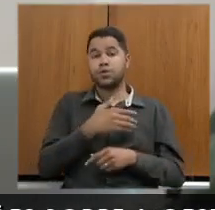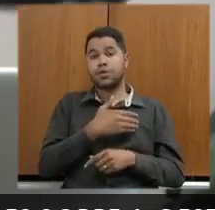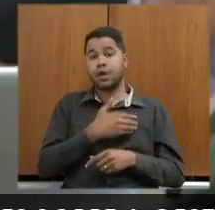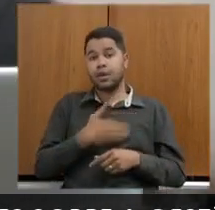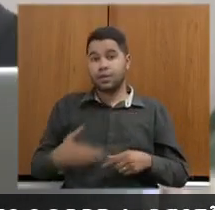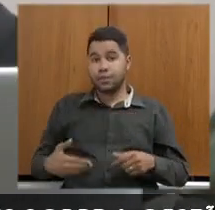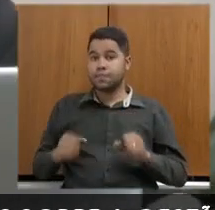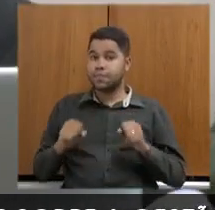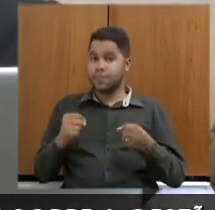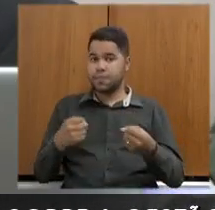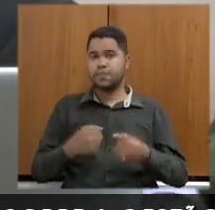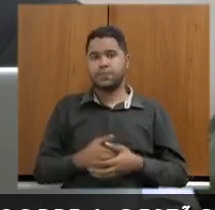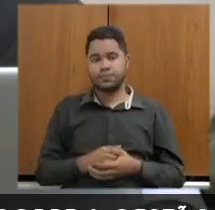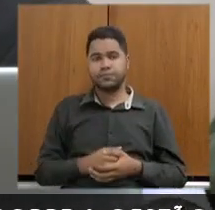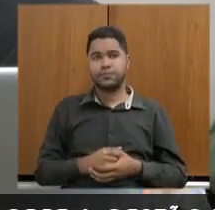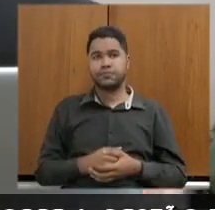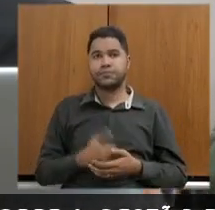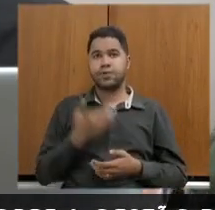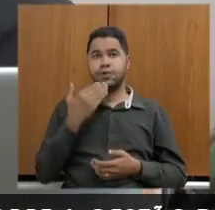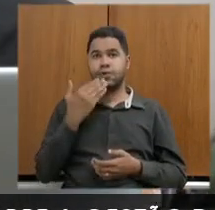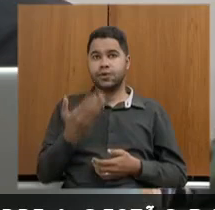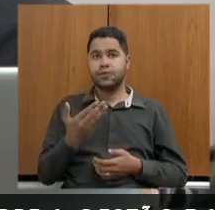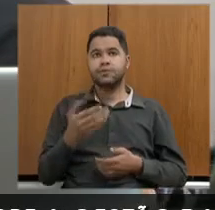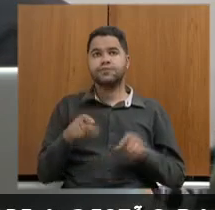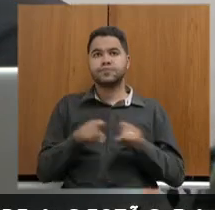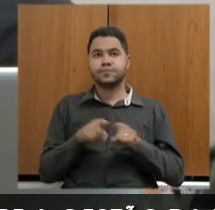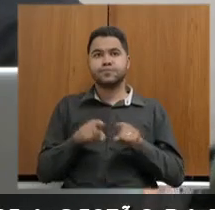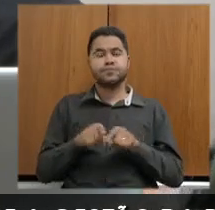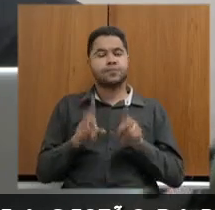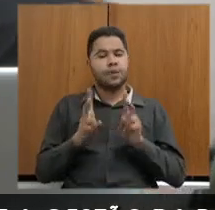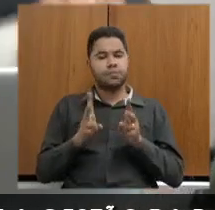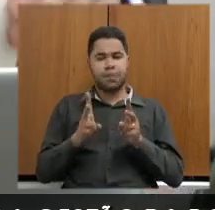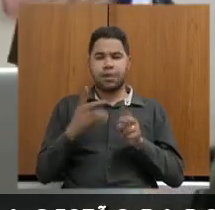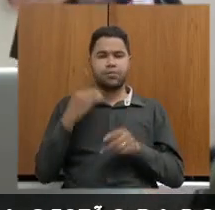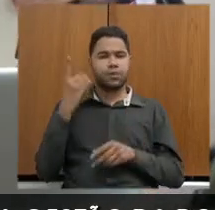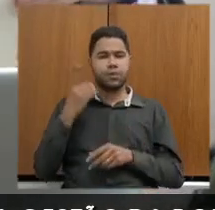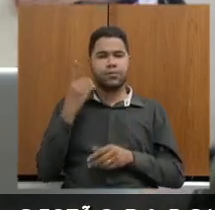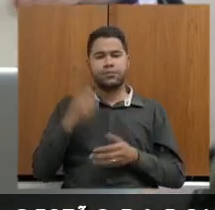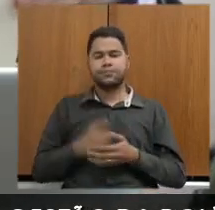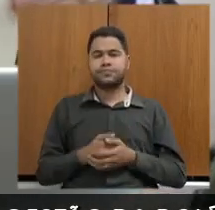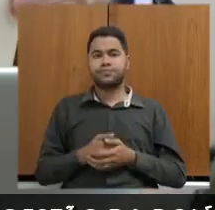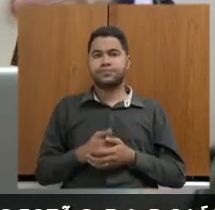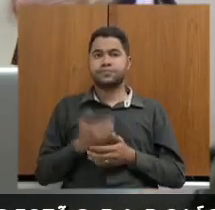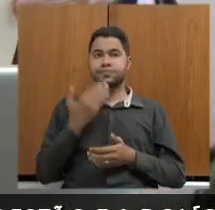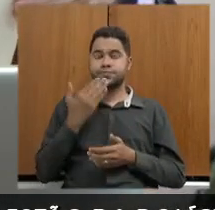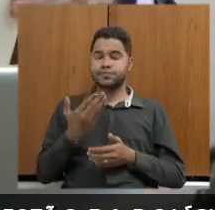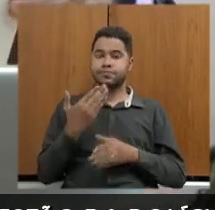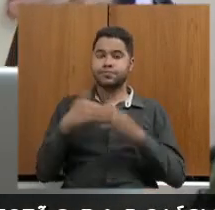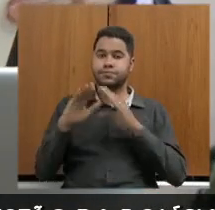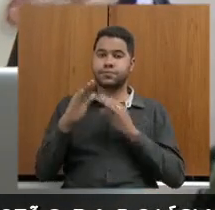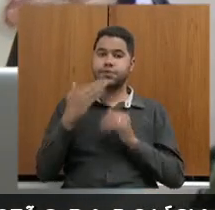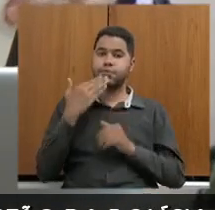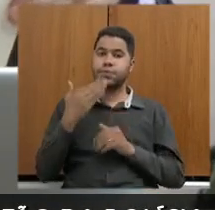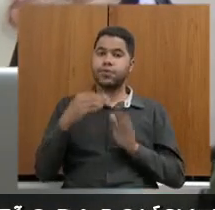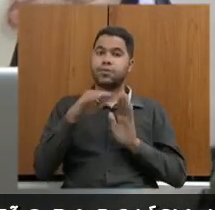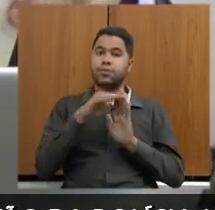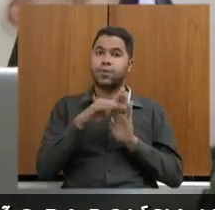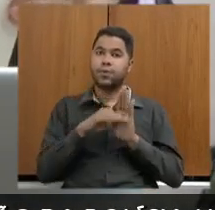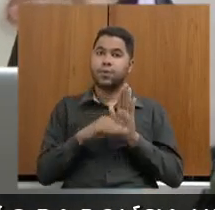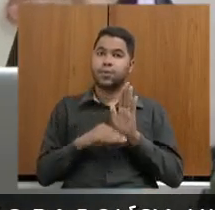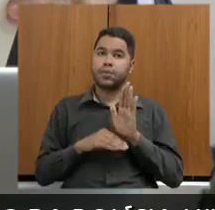estadual eu vou ter que alimento também dos mesmos parlamentares seja encaminhada à polícia militar Minas Gerais pedir providências